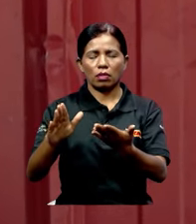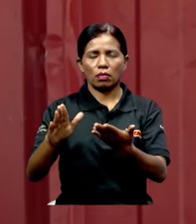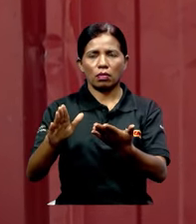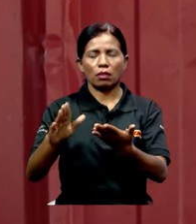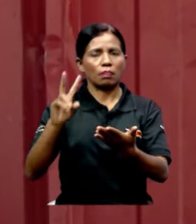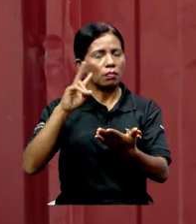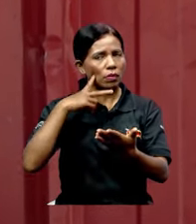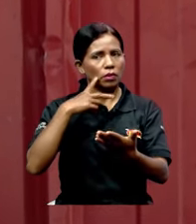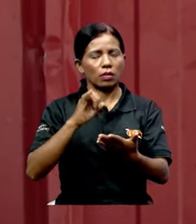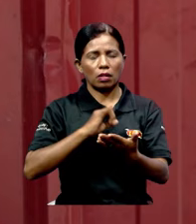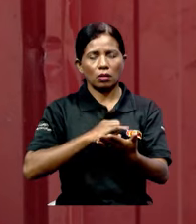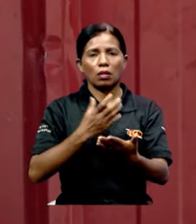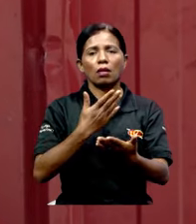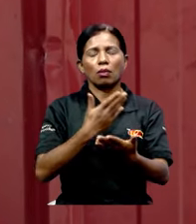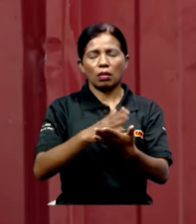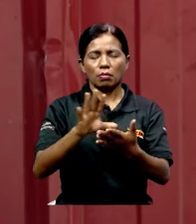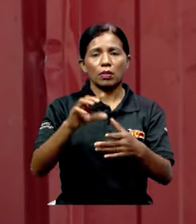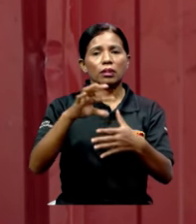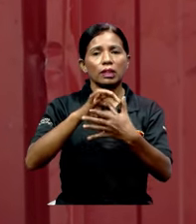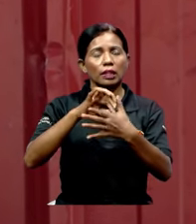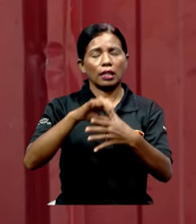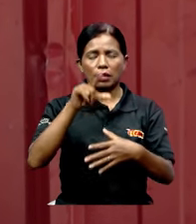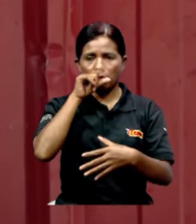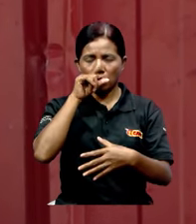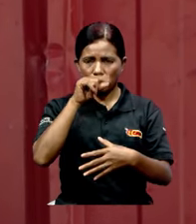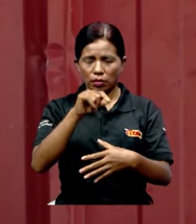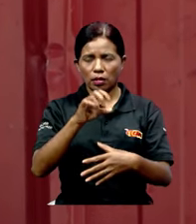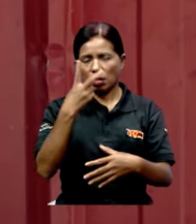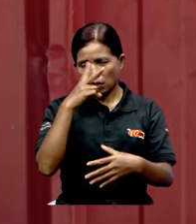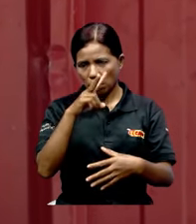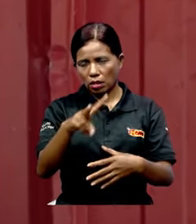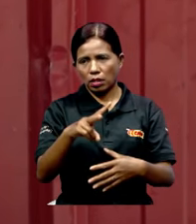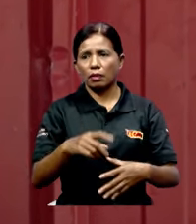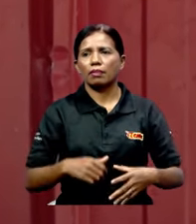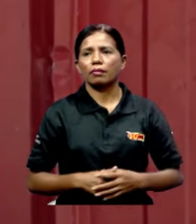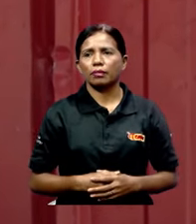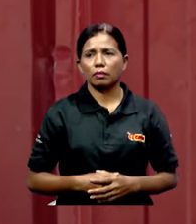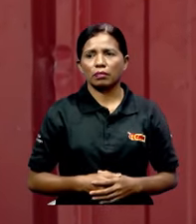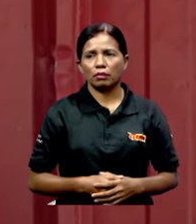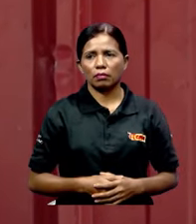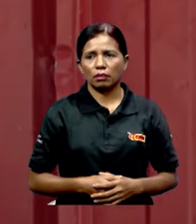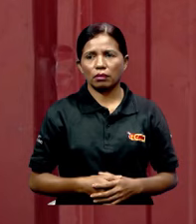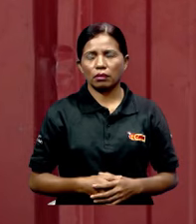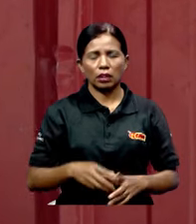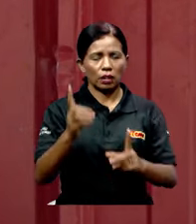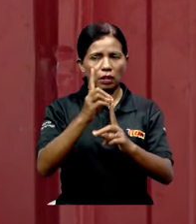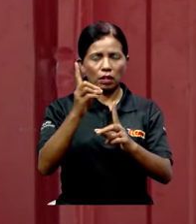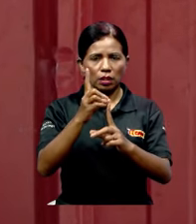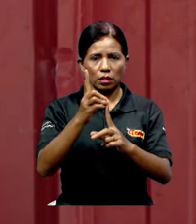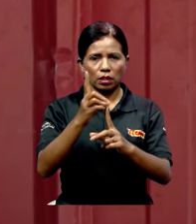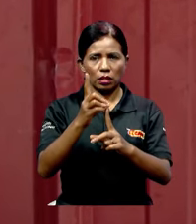termasuk hau hola mas ayam potong. Bahira hau fute ayam potong, hau mas hari dunia ini nia nia expire ni